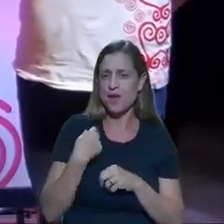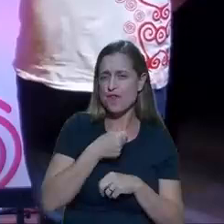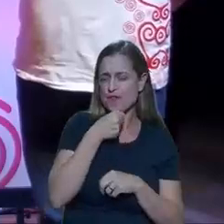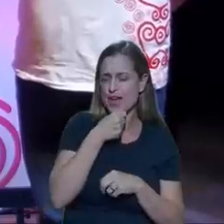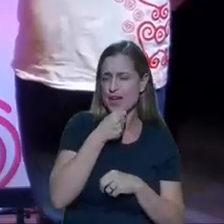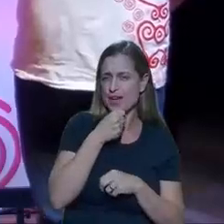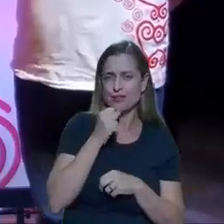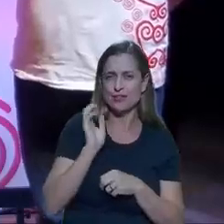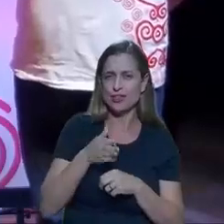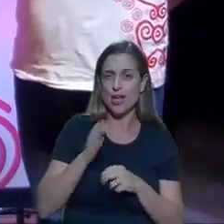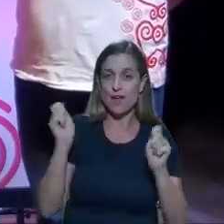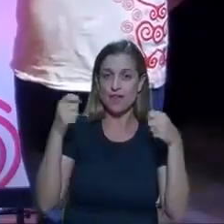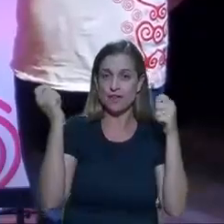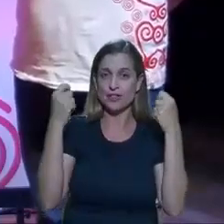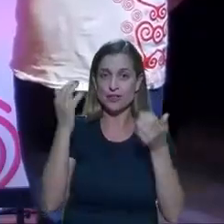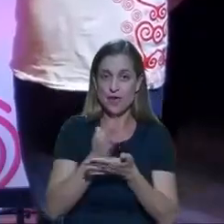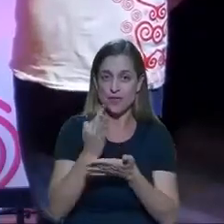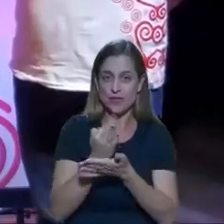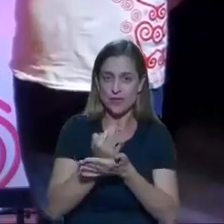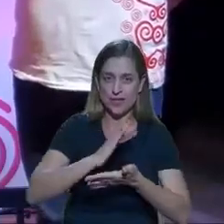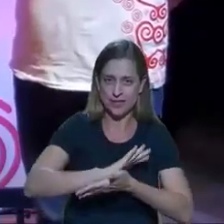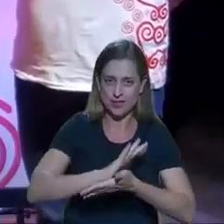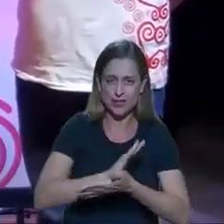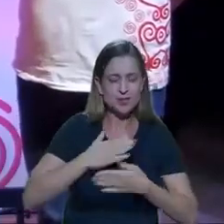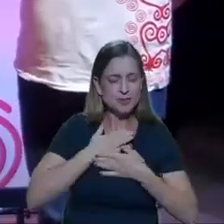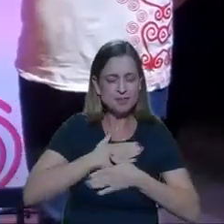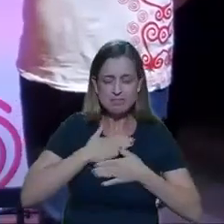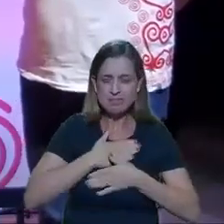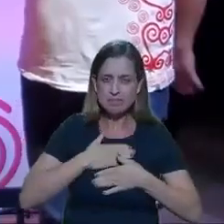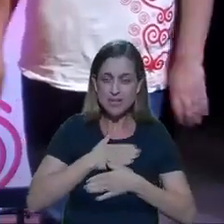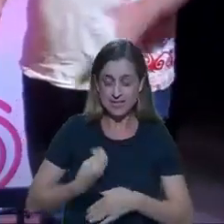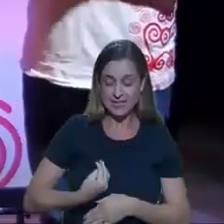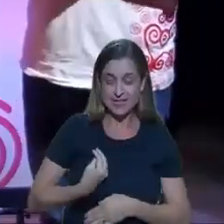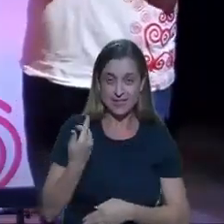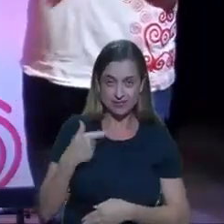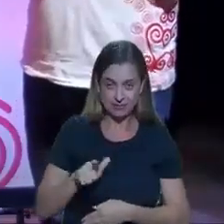Filha Araxá, e é um prazer estar aqui de novo.